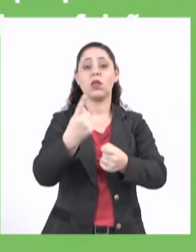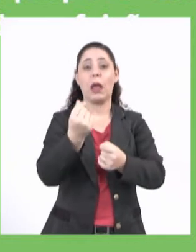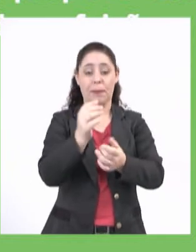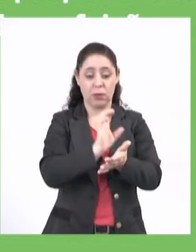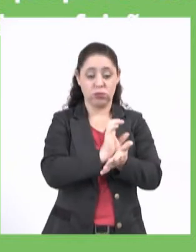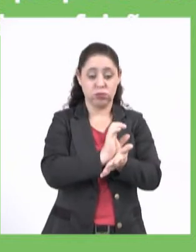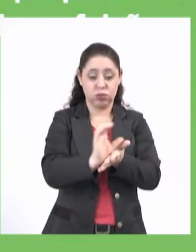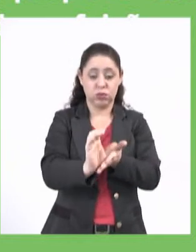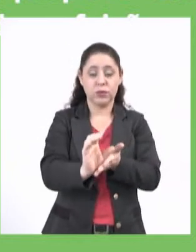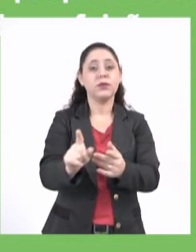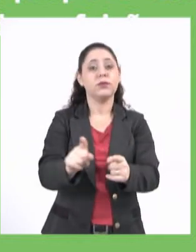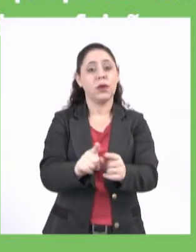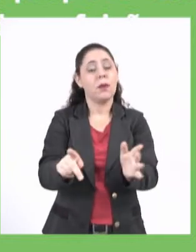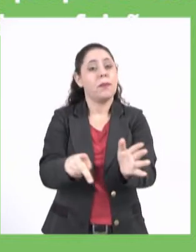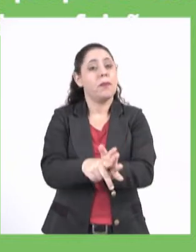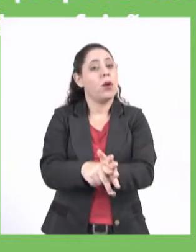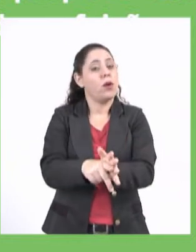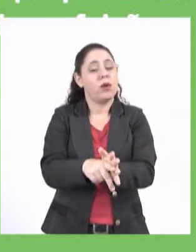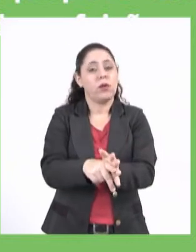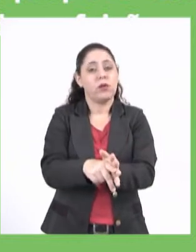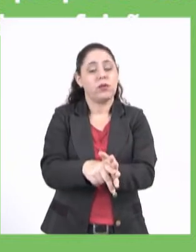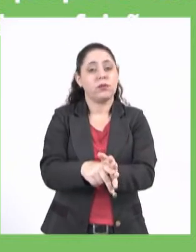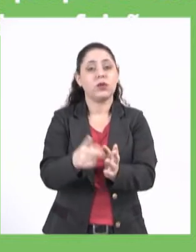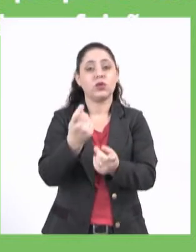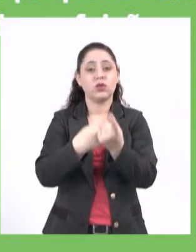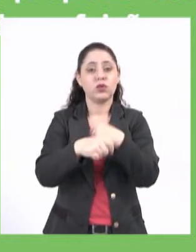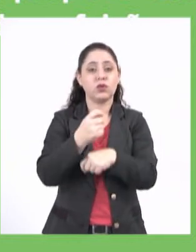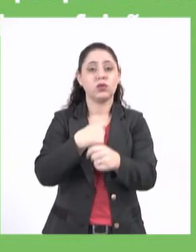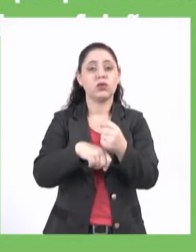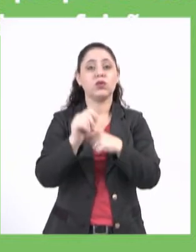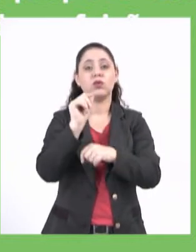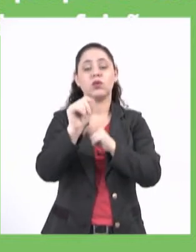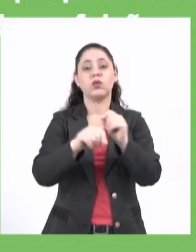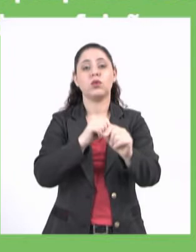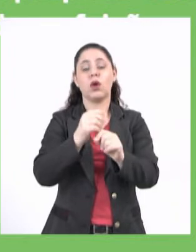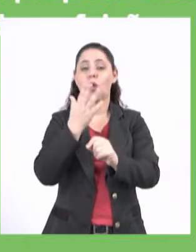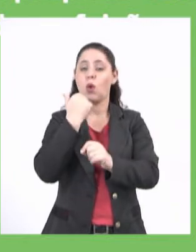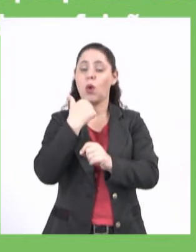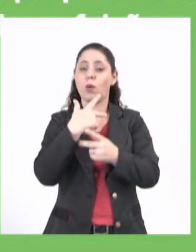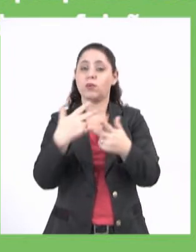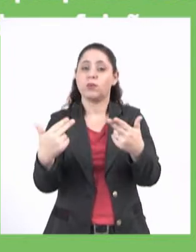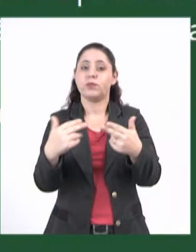do Estado aí com recursos próprios na parte do custeio das refeições.